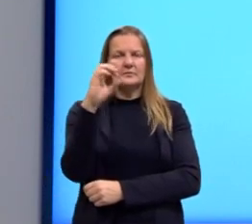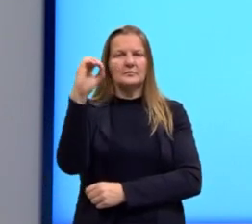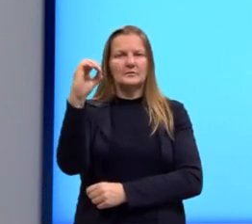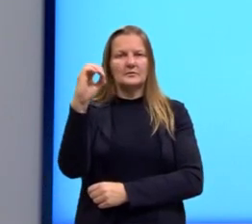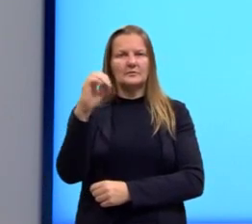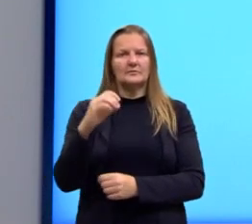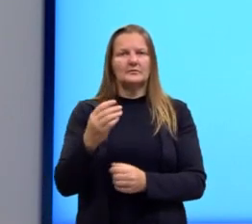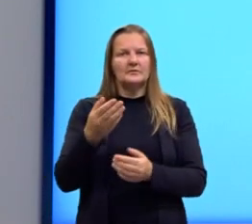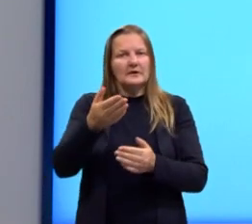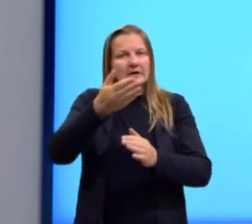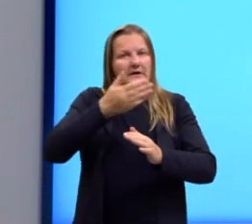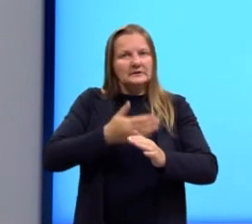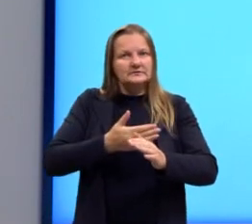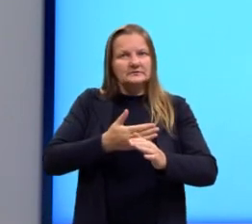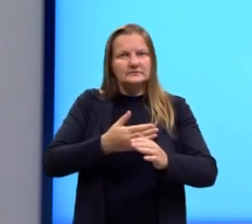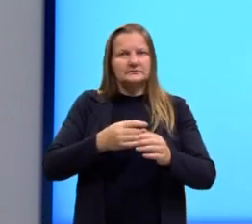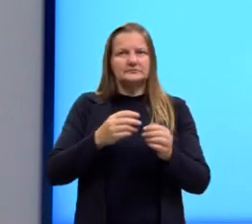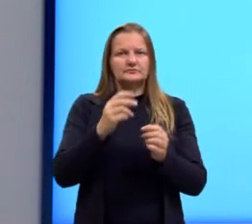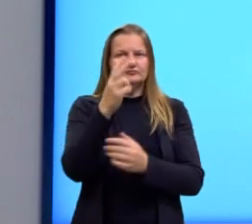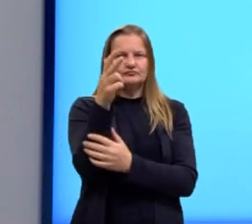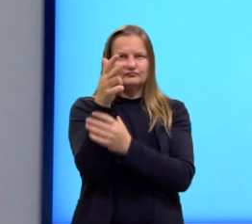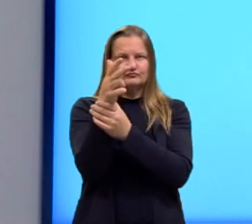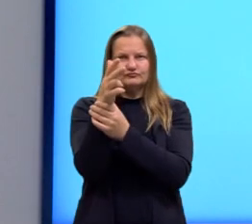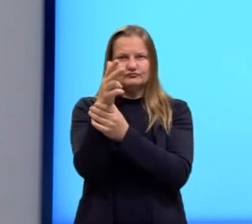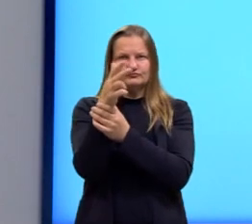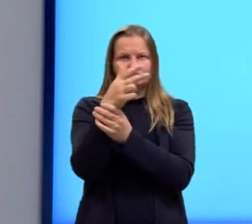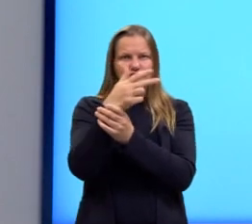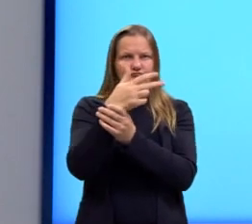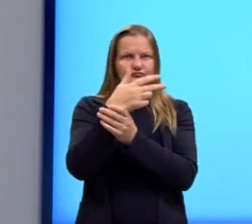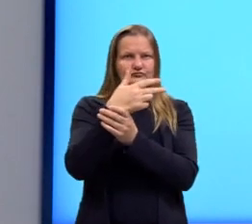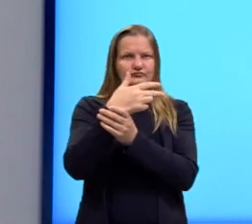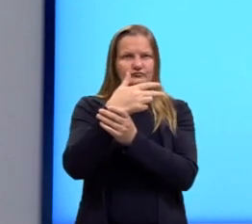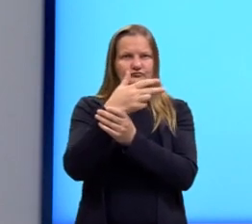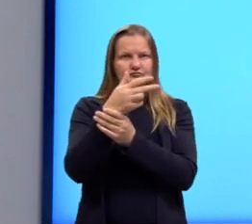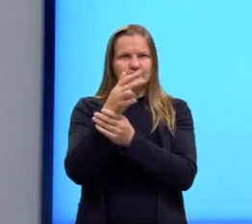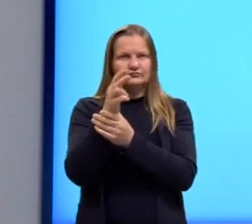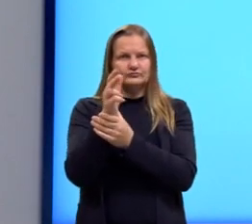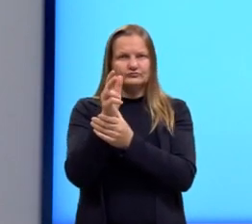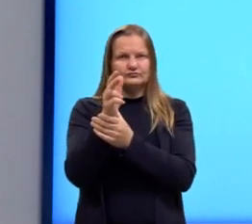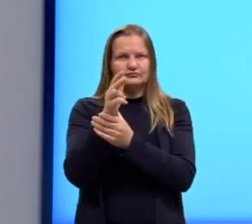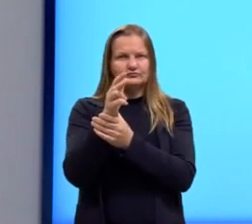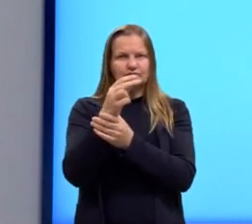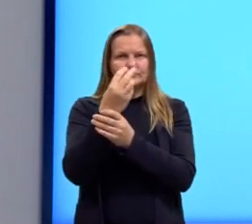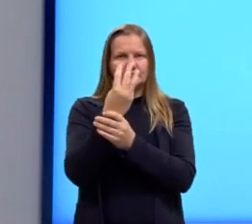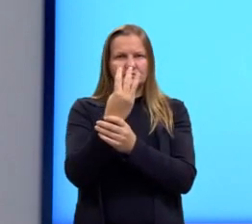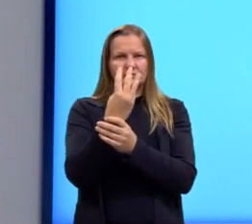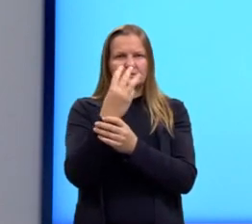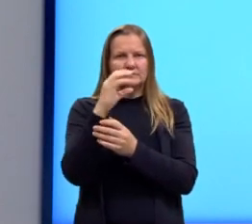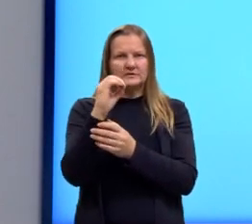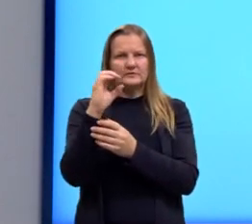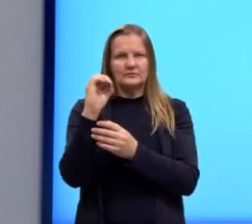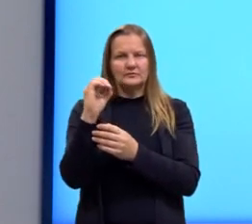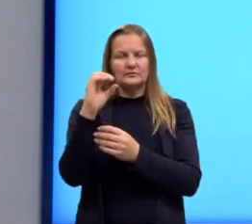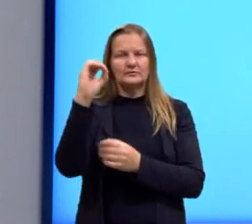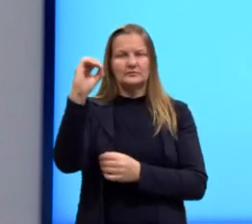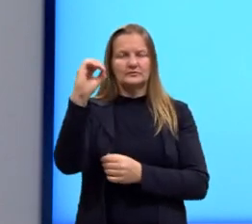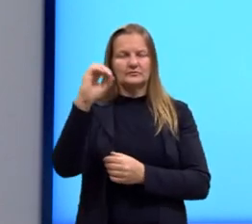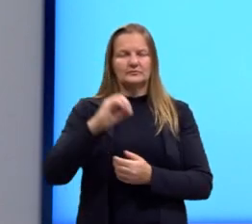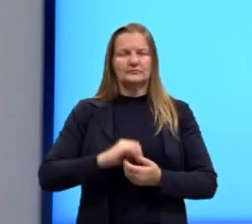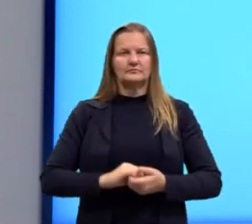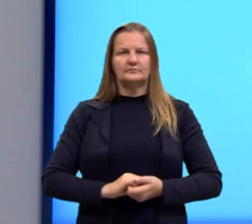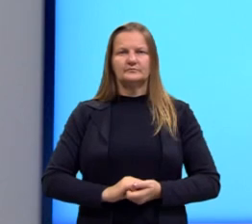posição que estávamos tão a câmera ela ficou ali exatamente sobre 300 graus